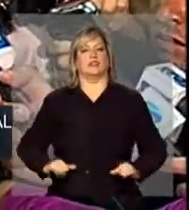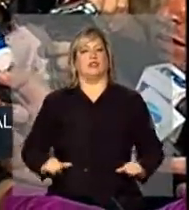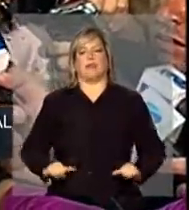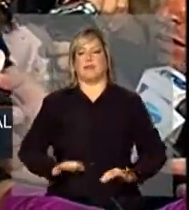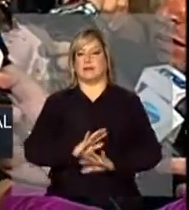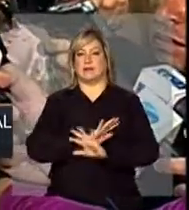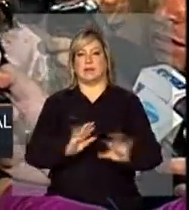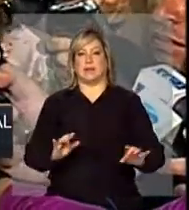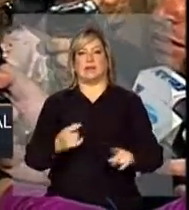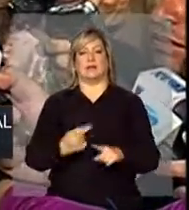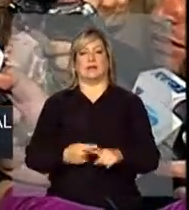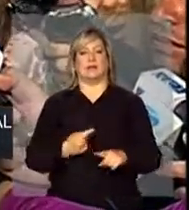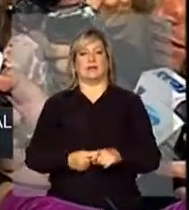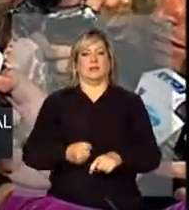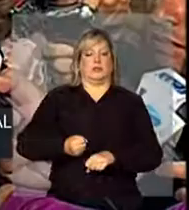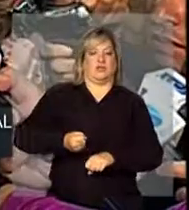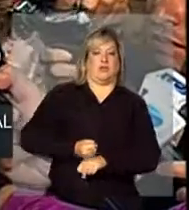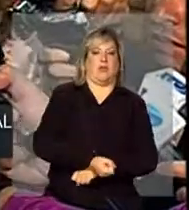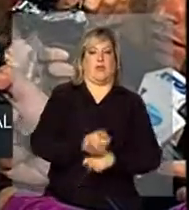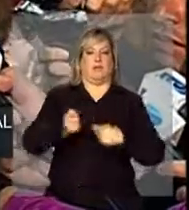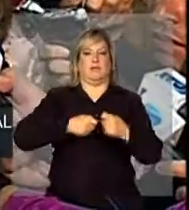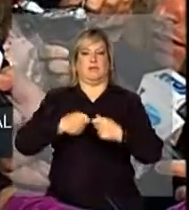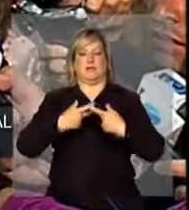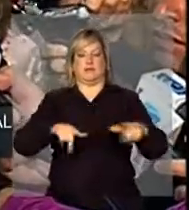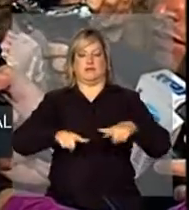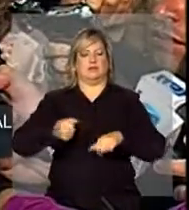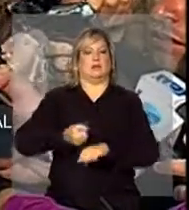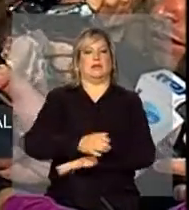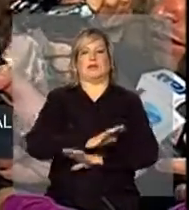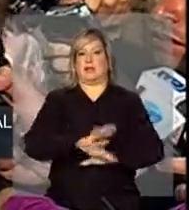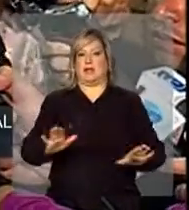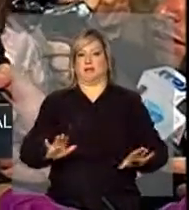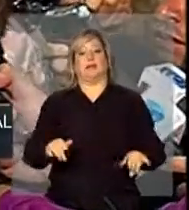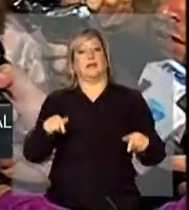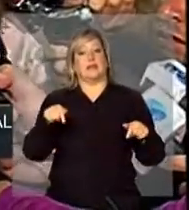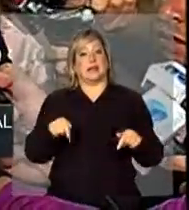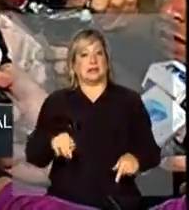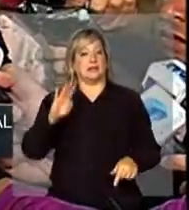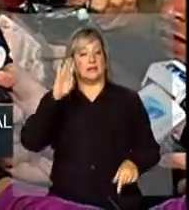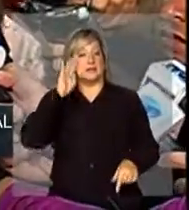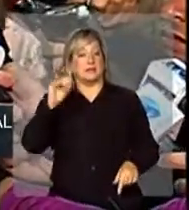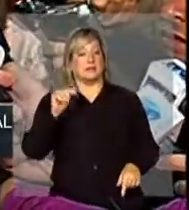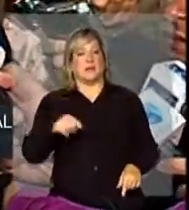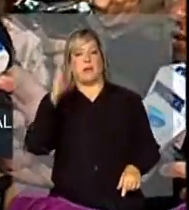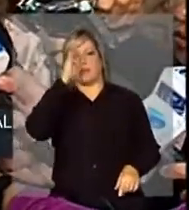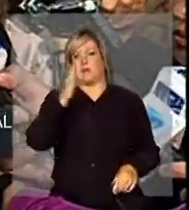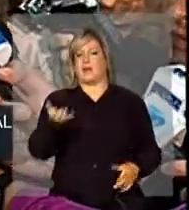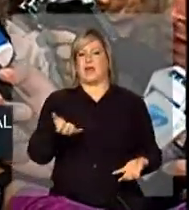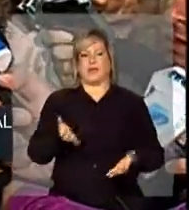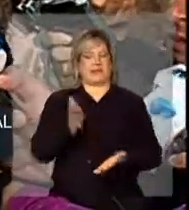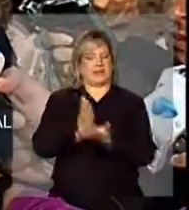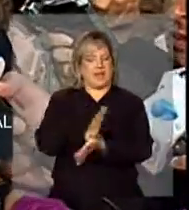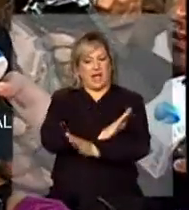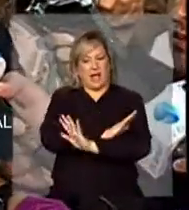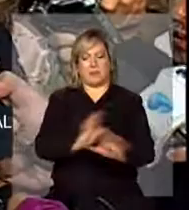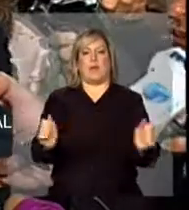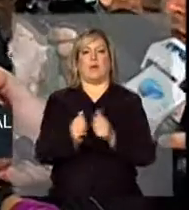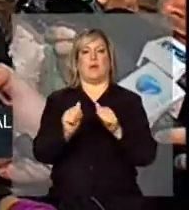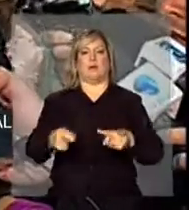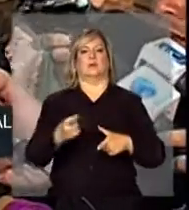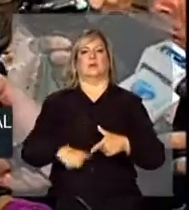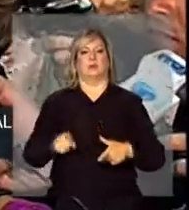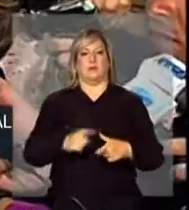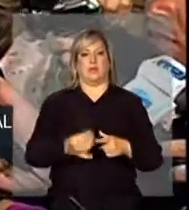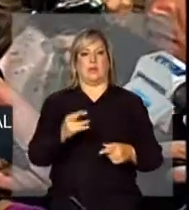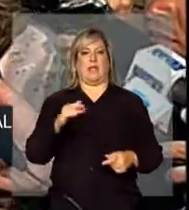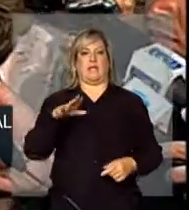que sejam trazidos para cá para serem explorados em trabalho análogo à escravidão. Esse é o basta do Brasil, nós temos que trabalhar todos juntos contra o